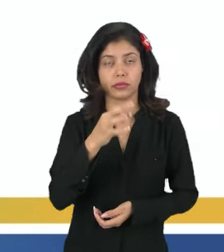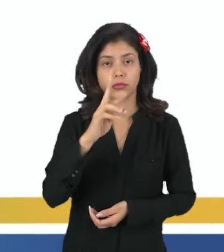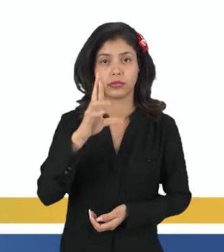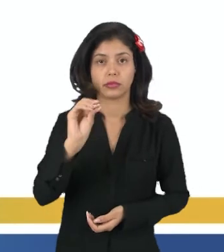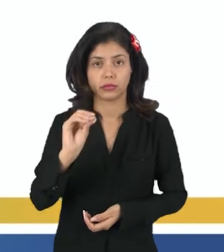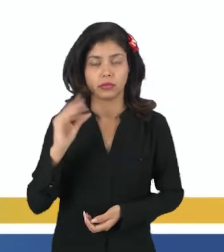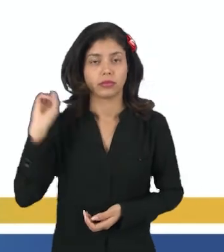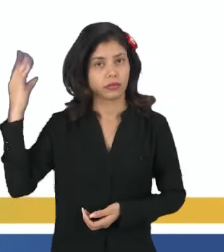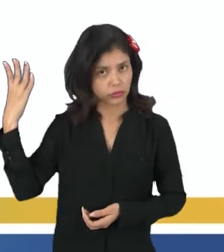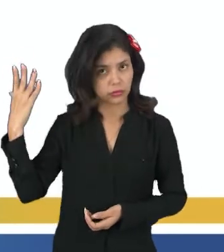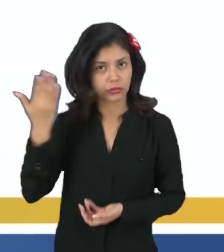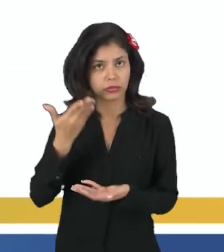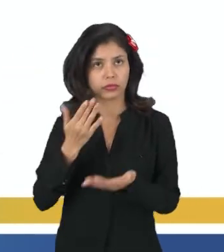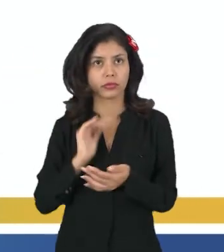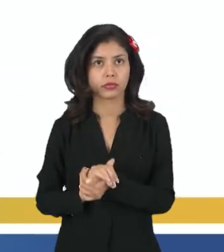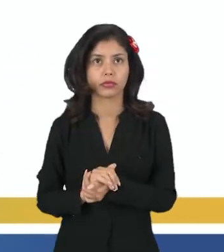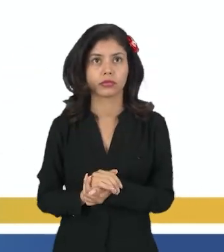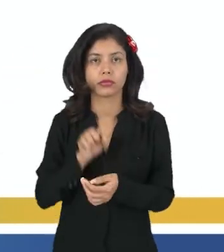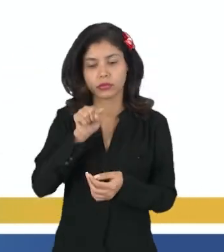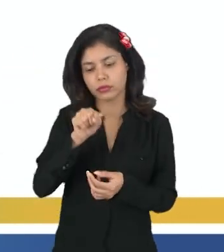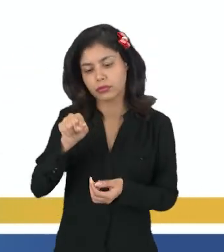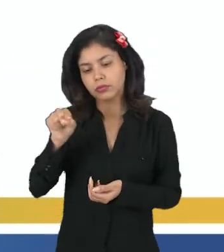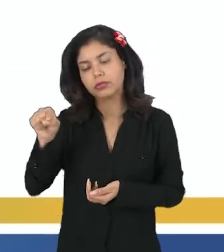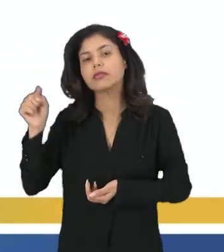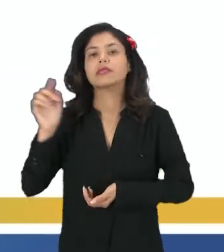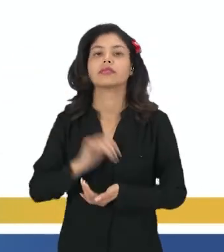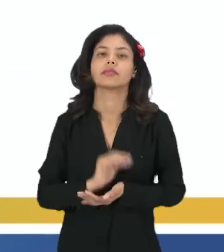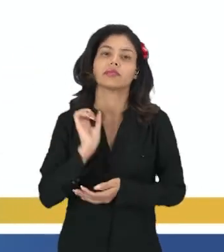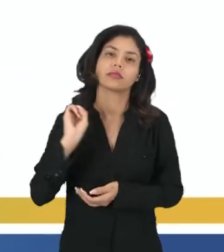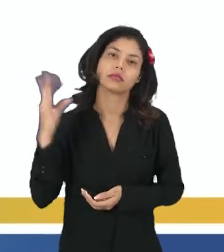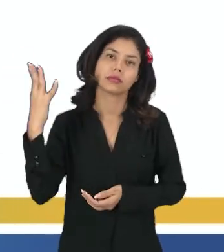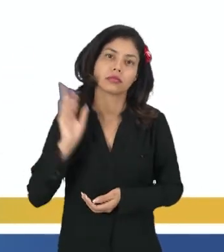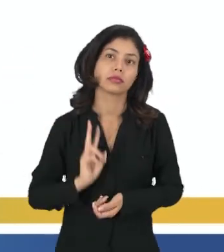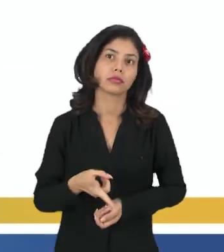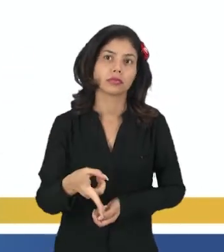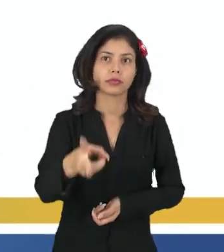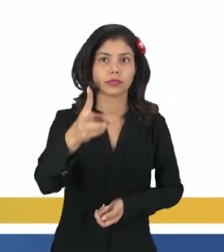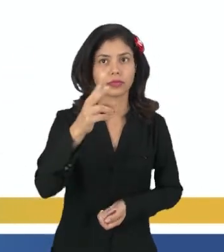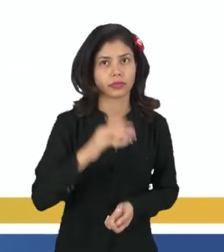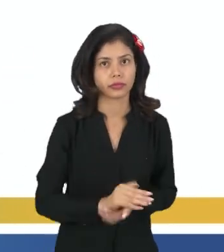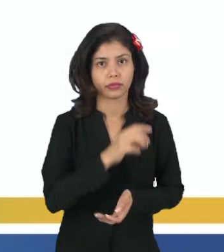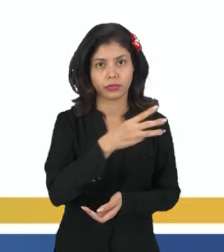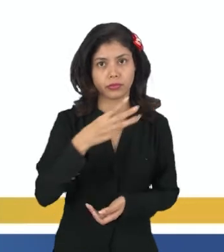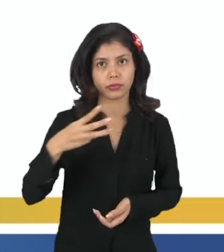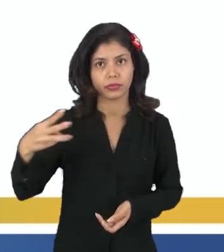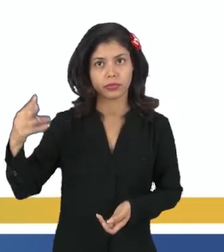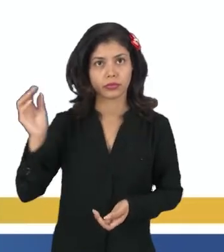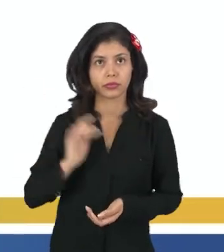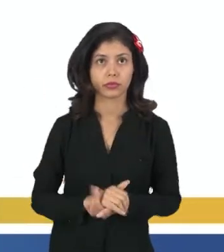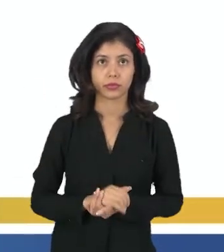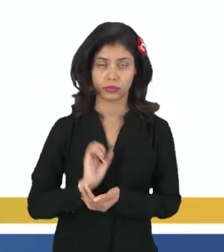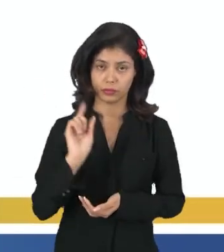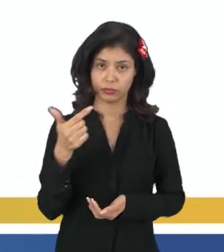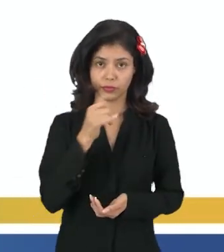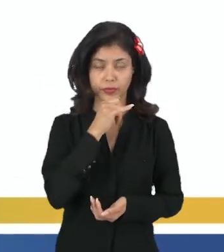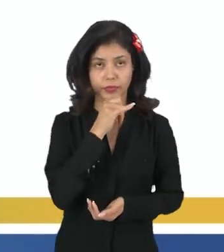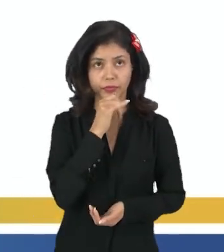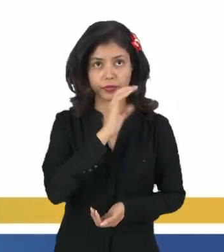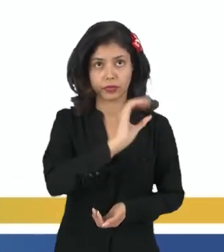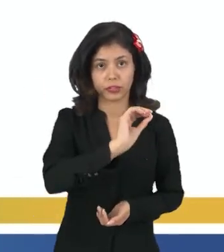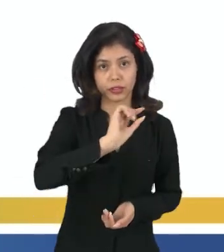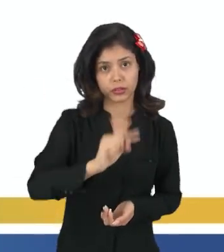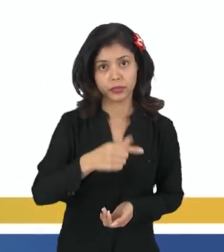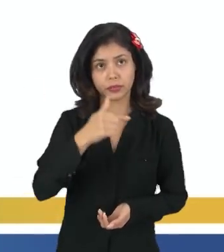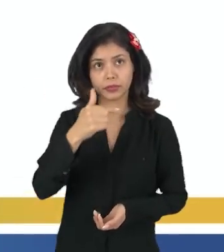e nós temos ali a resistência para dizer que não que no caso temos uma infinidade de números né outro exemplo seria